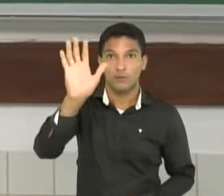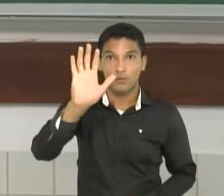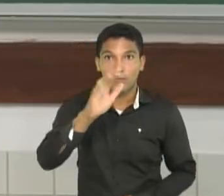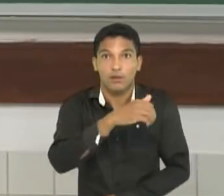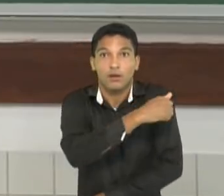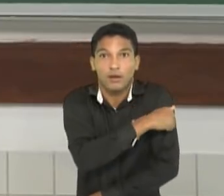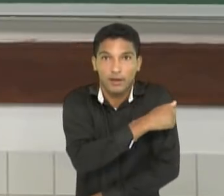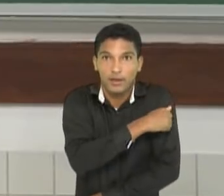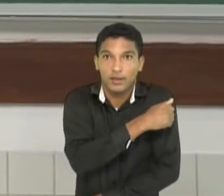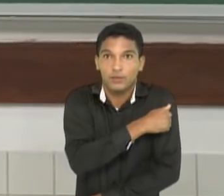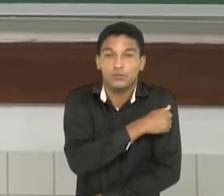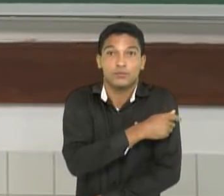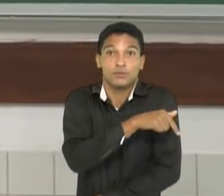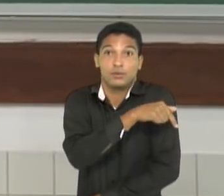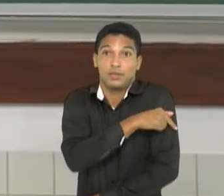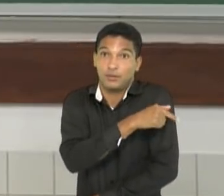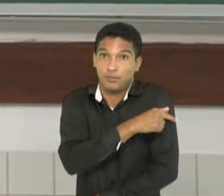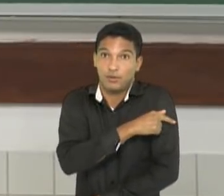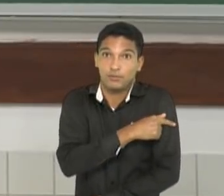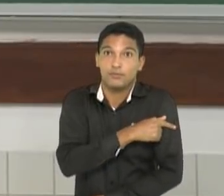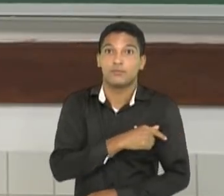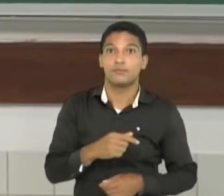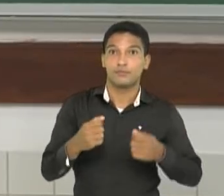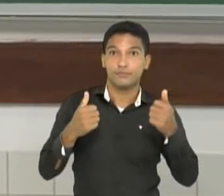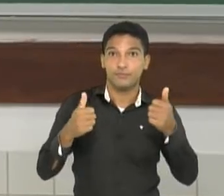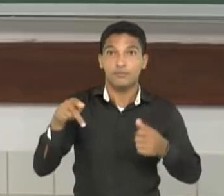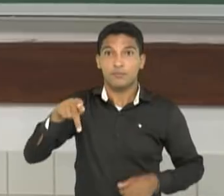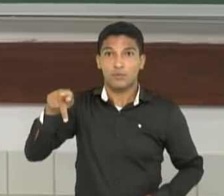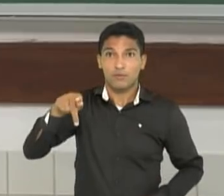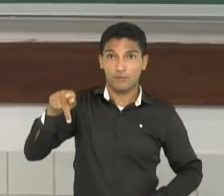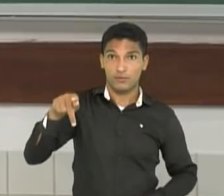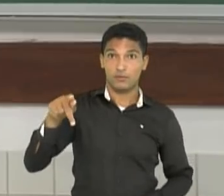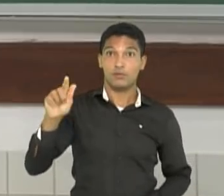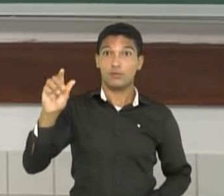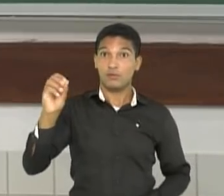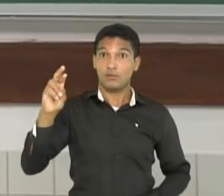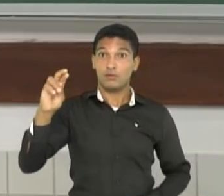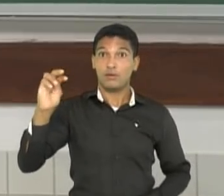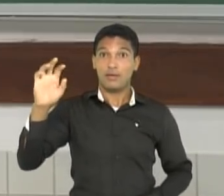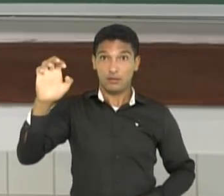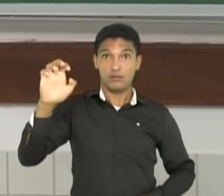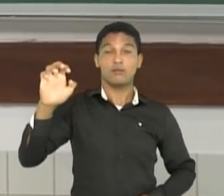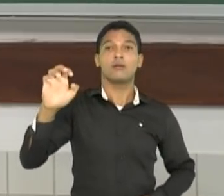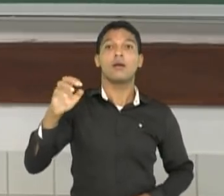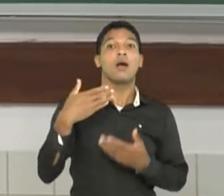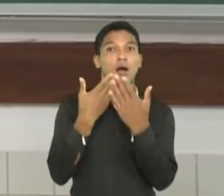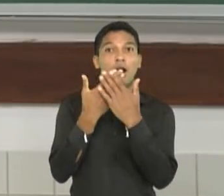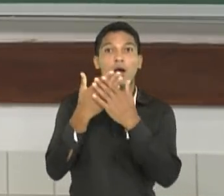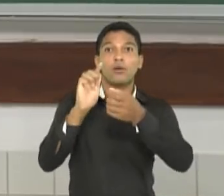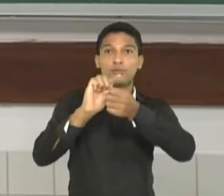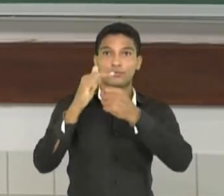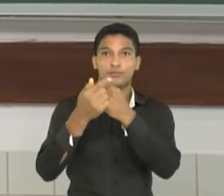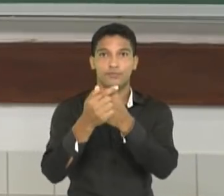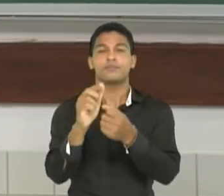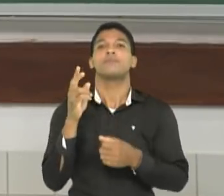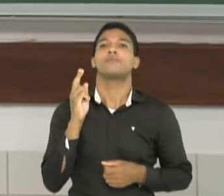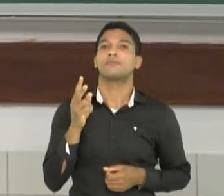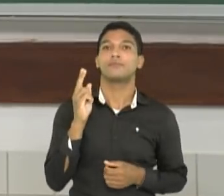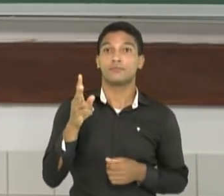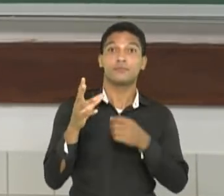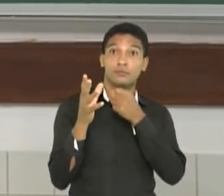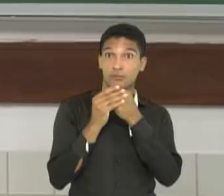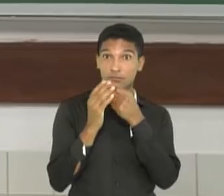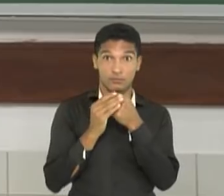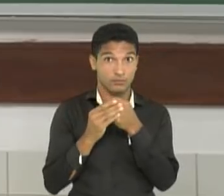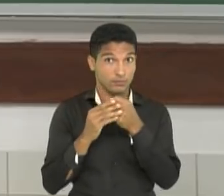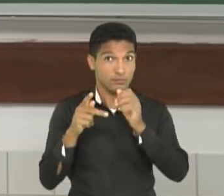Olá, meus queridos alunos do 7º ano, professora Gorete Wozniak, mais uma aula de Geografia. Vamos continuar com o nosso